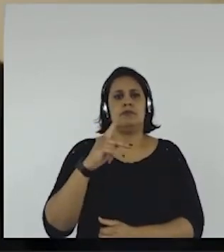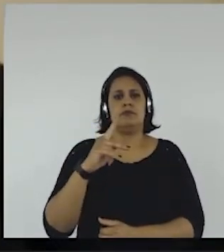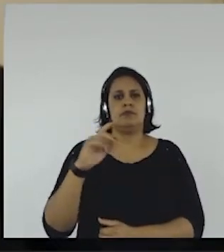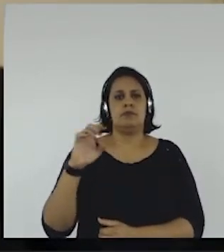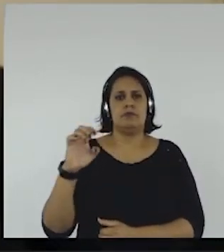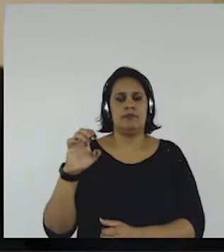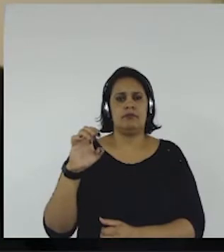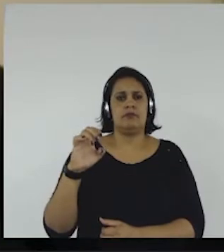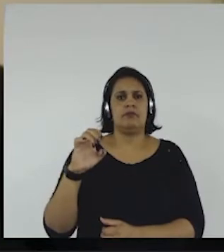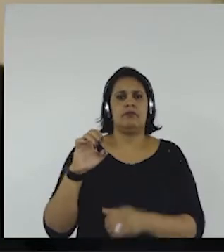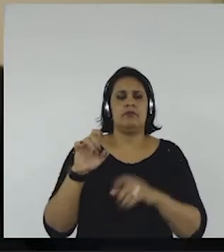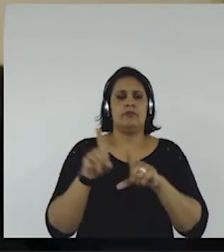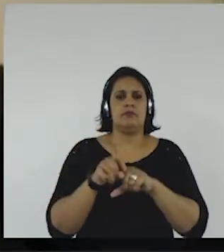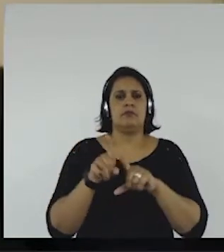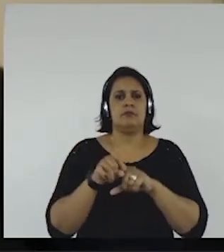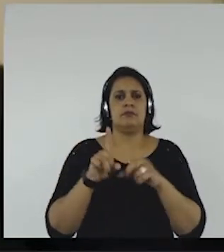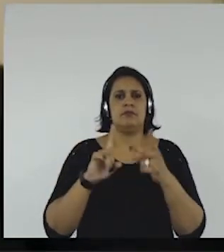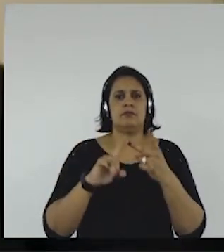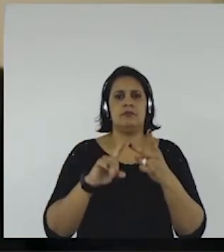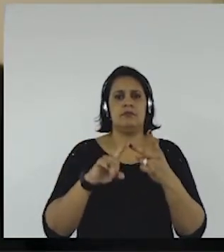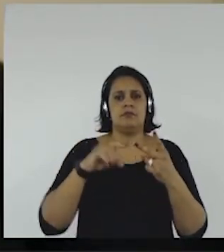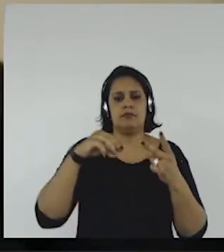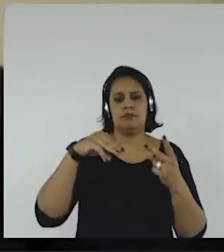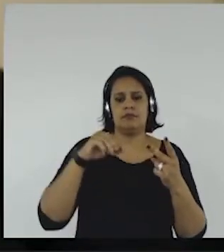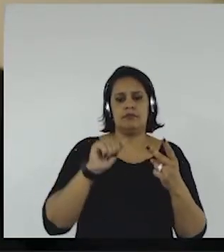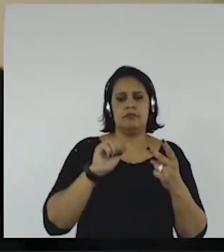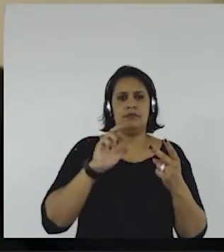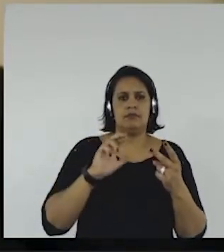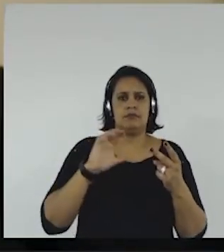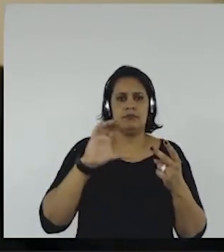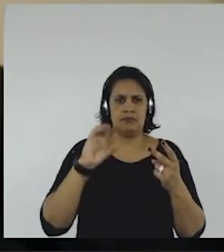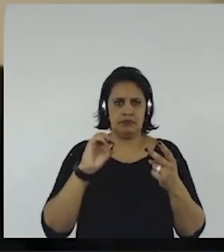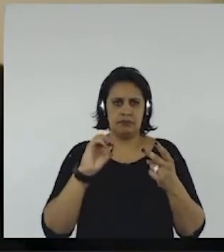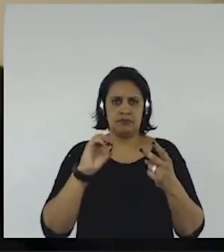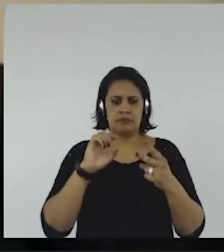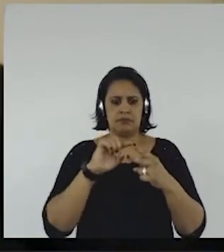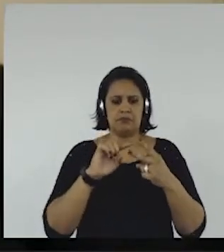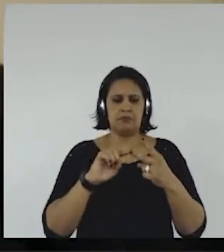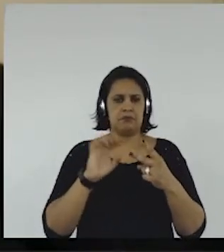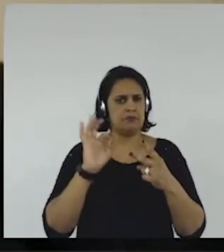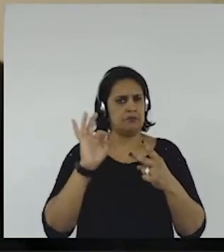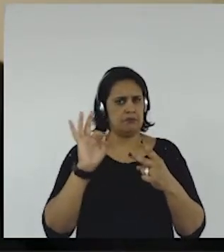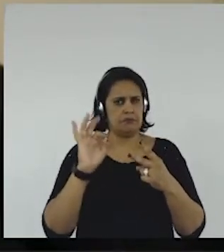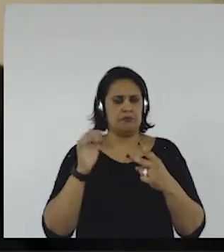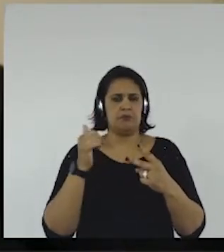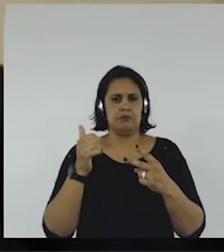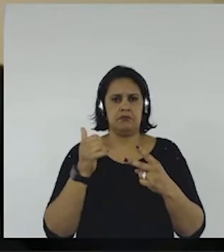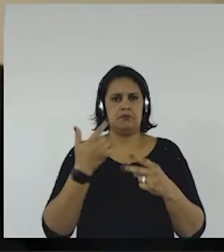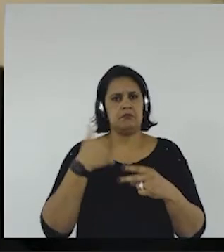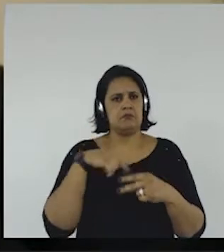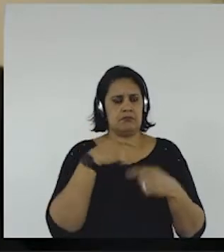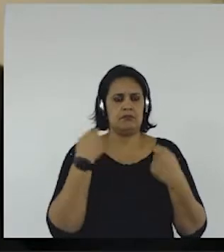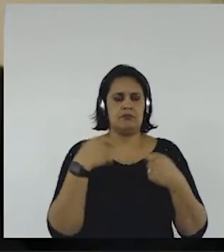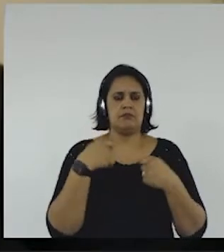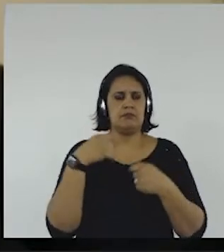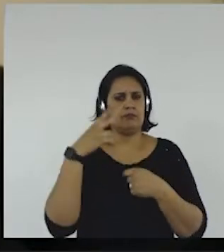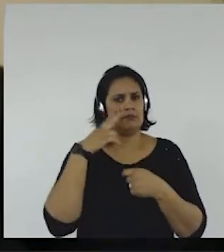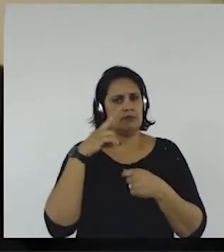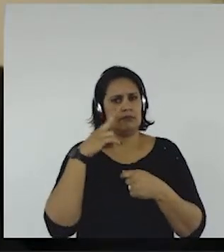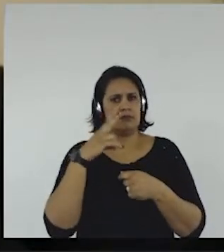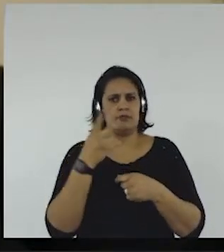Vinícius, personalidades inesquecíveis e que não podem deixar de ser mencionadas no